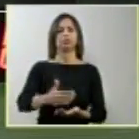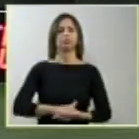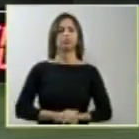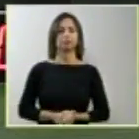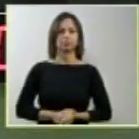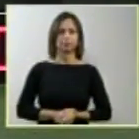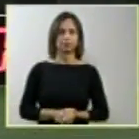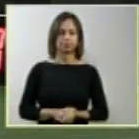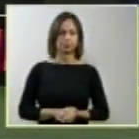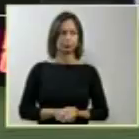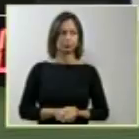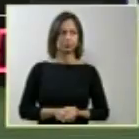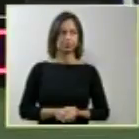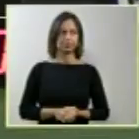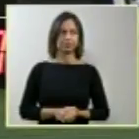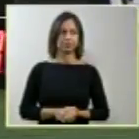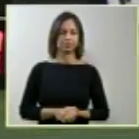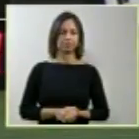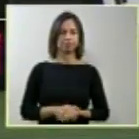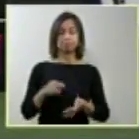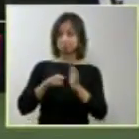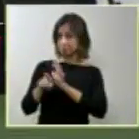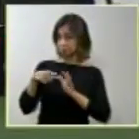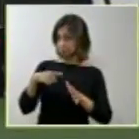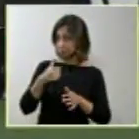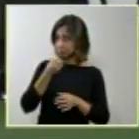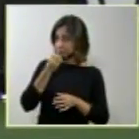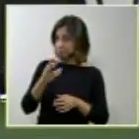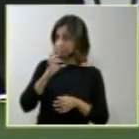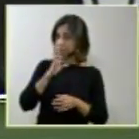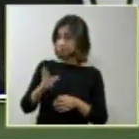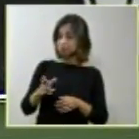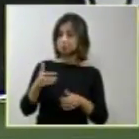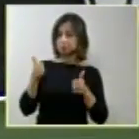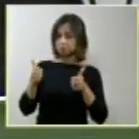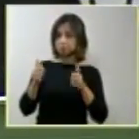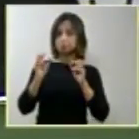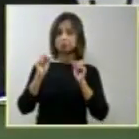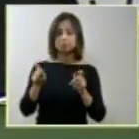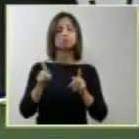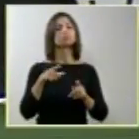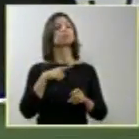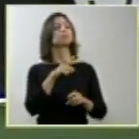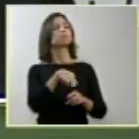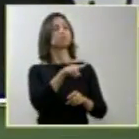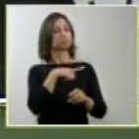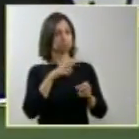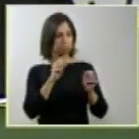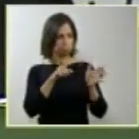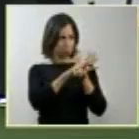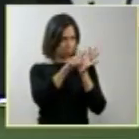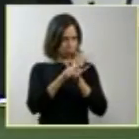Doutor Luiz Roberto Barroso, satisfeito. Doutor Toffoli, satisfeito. Doutor Mário Guise.